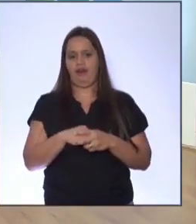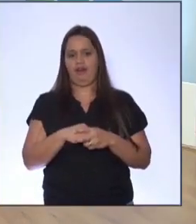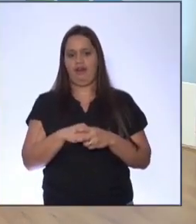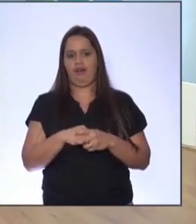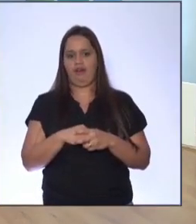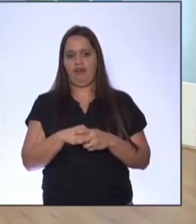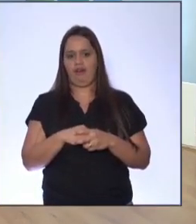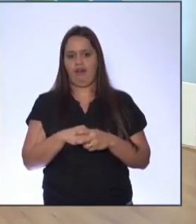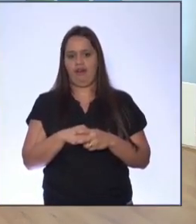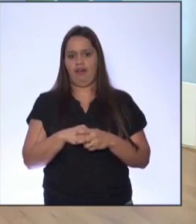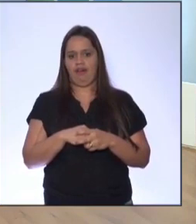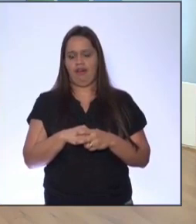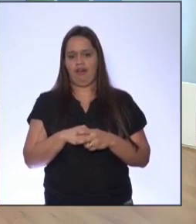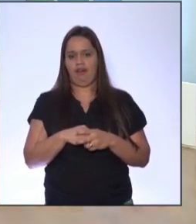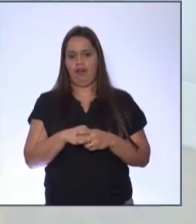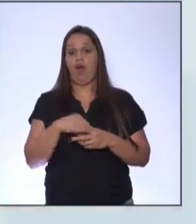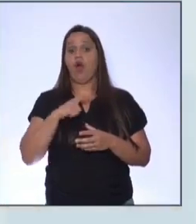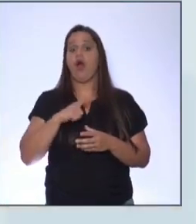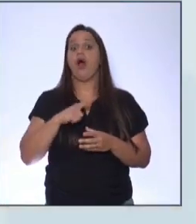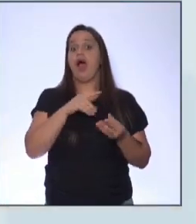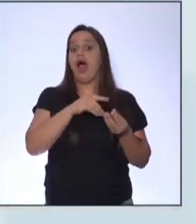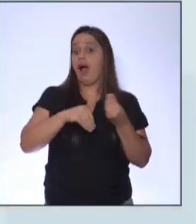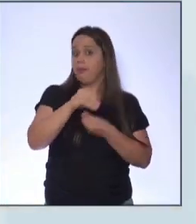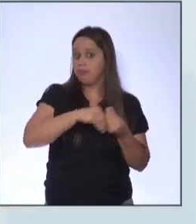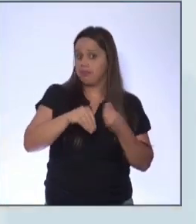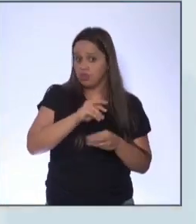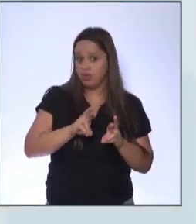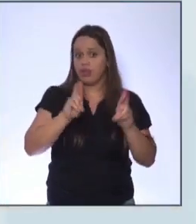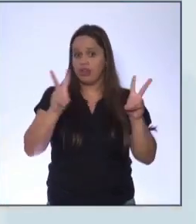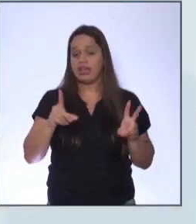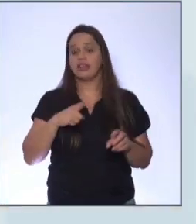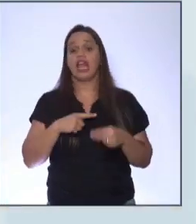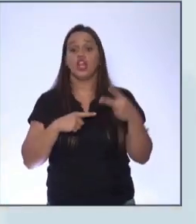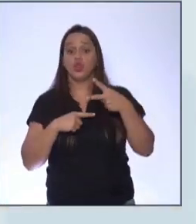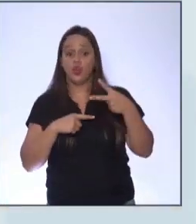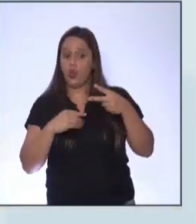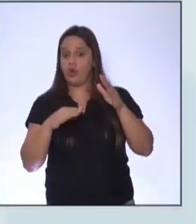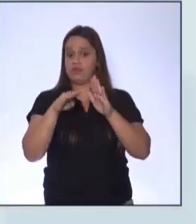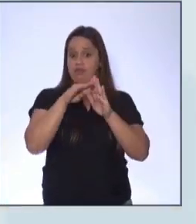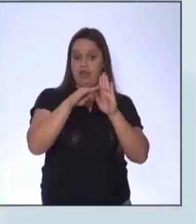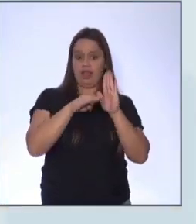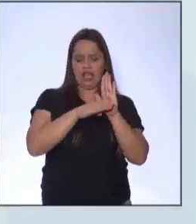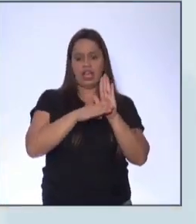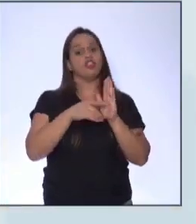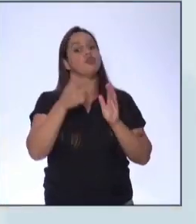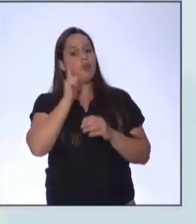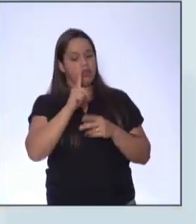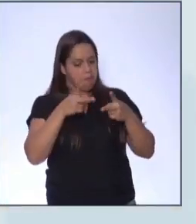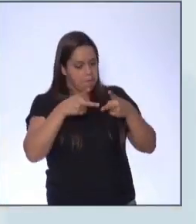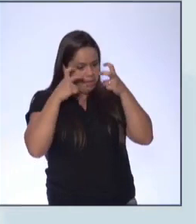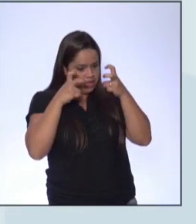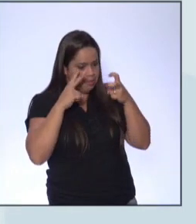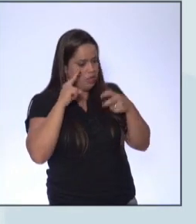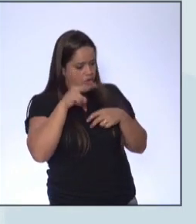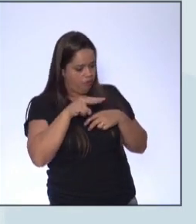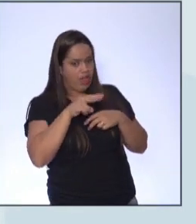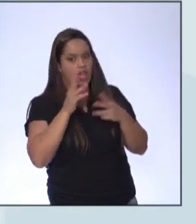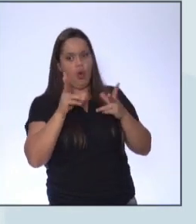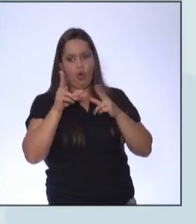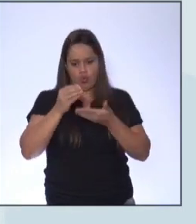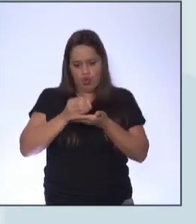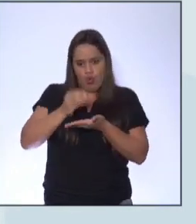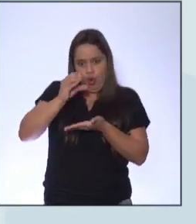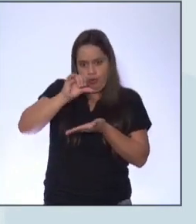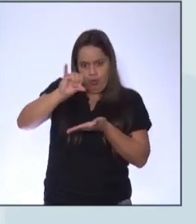A mistura heterogênea tem duas ou mais fases e pode ser perceptível só de observar, assim como na imagem